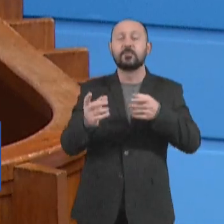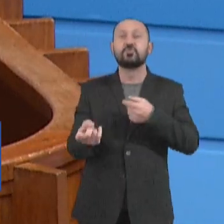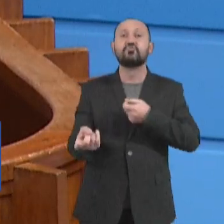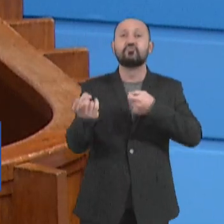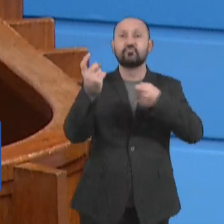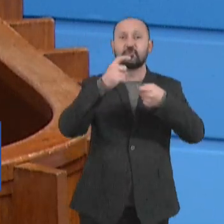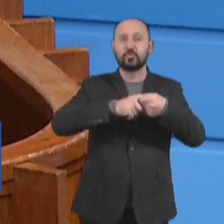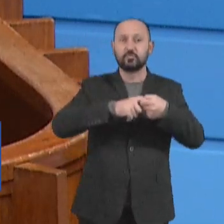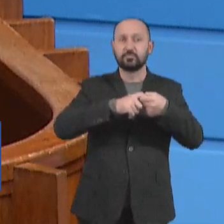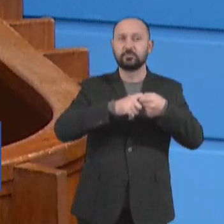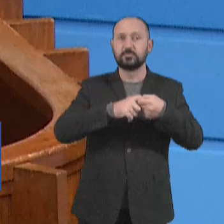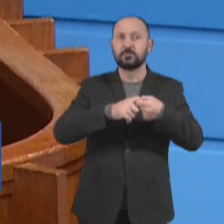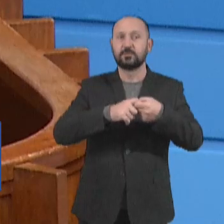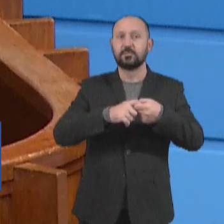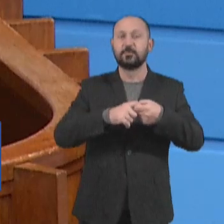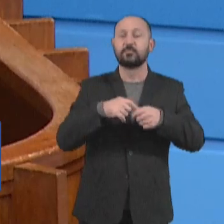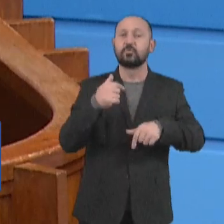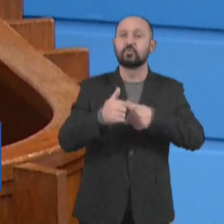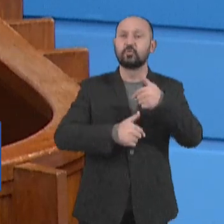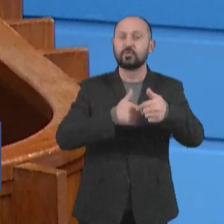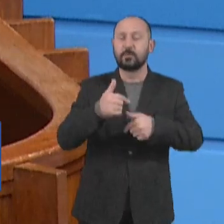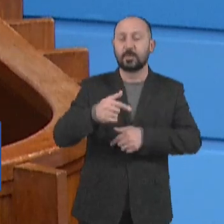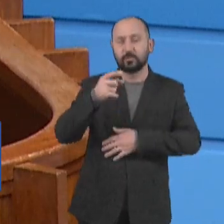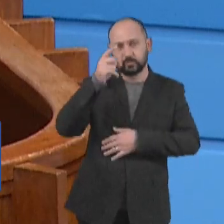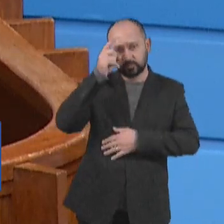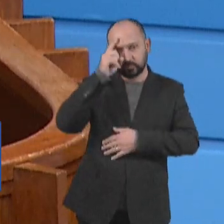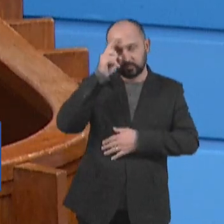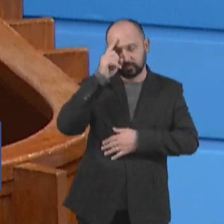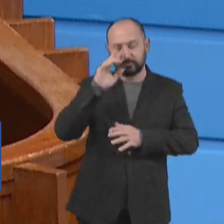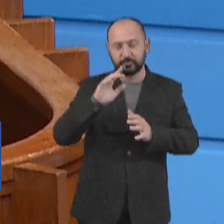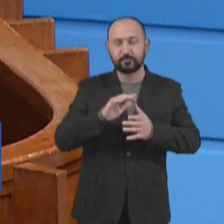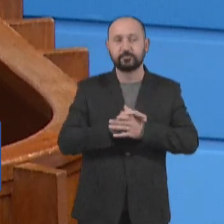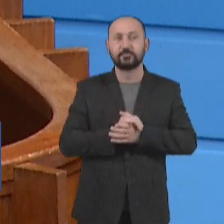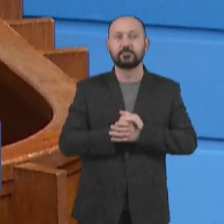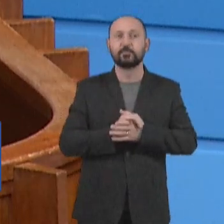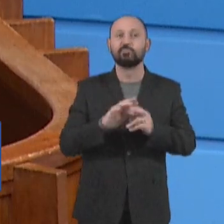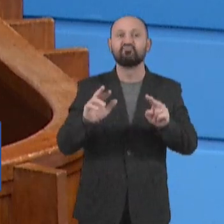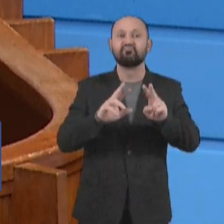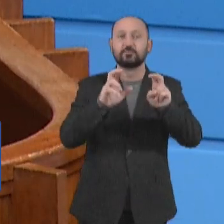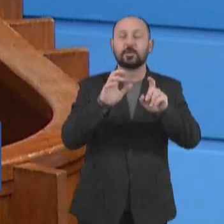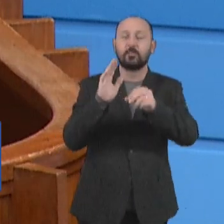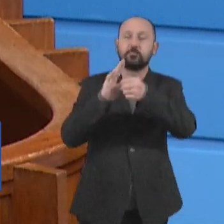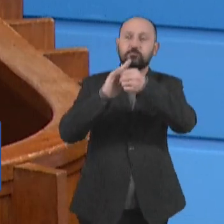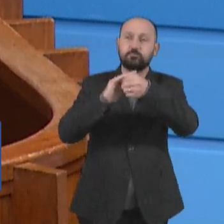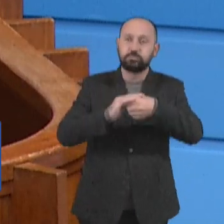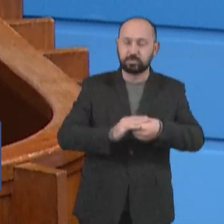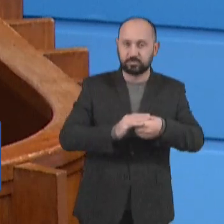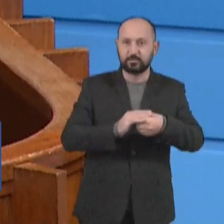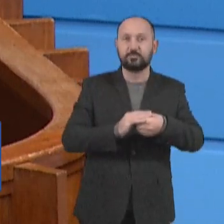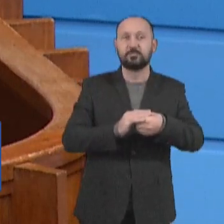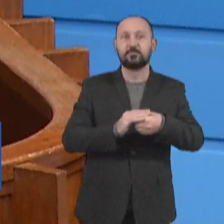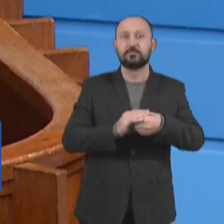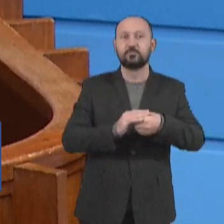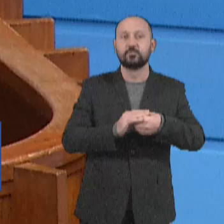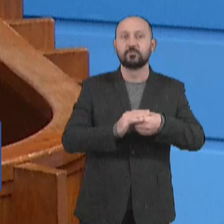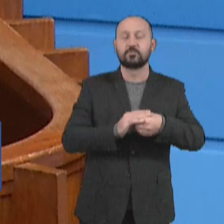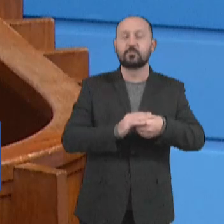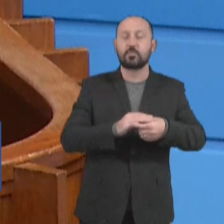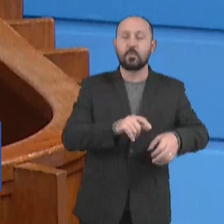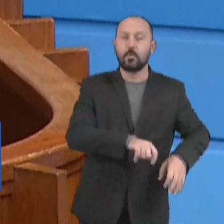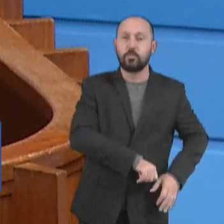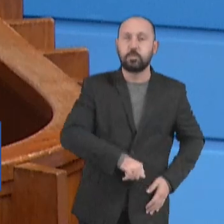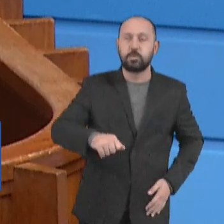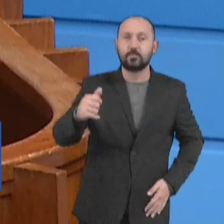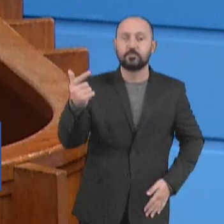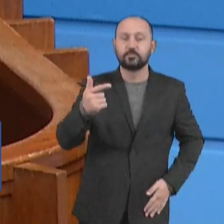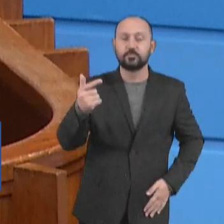volte para a nossa lida diária, né? Então, em função dessas pressões todas, Dom Pedro se sentiu na